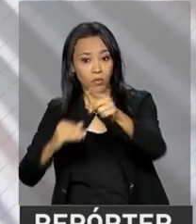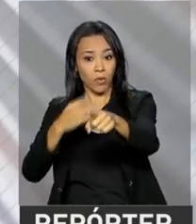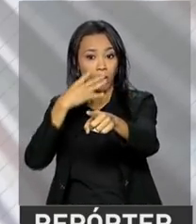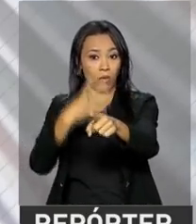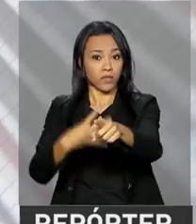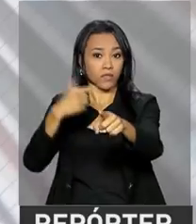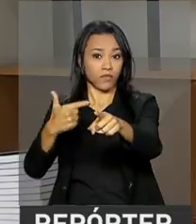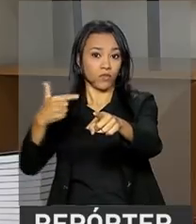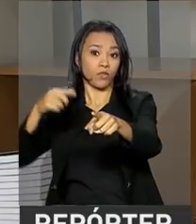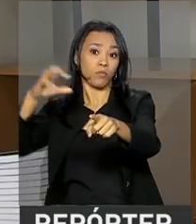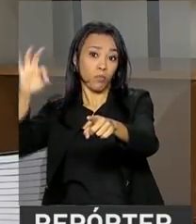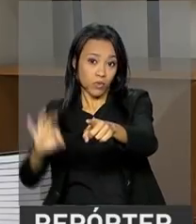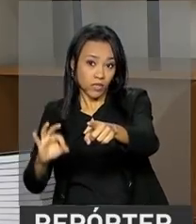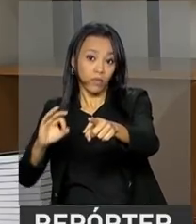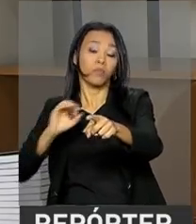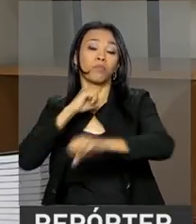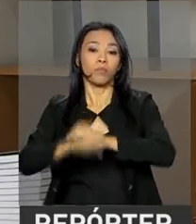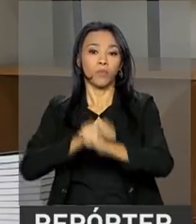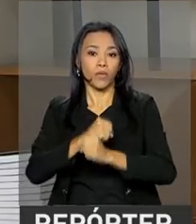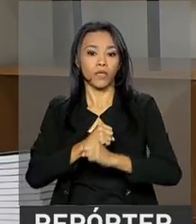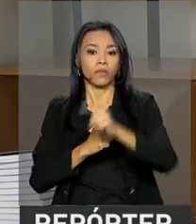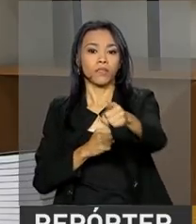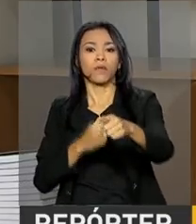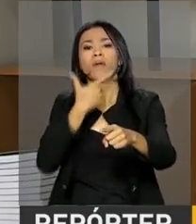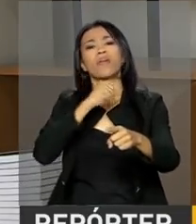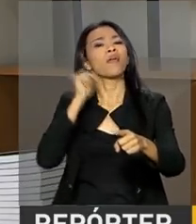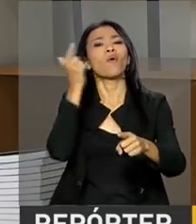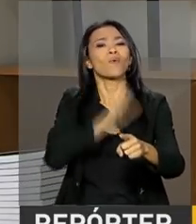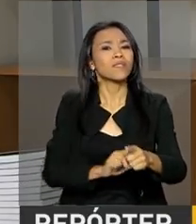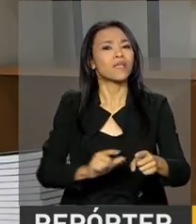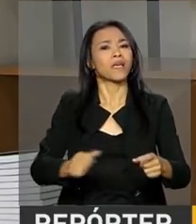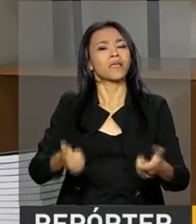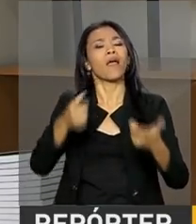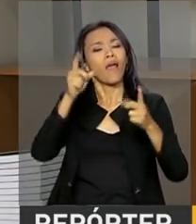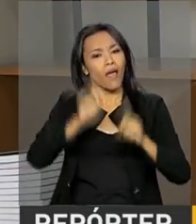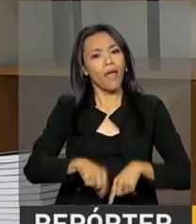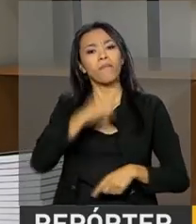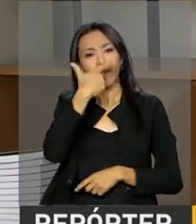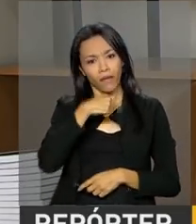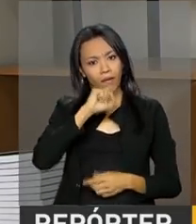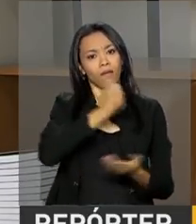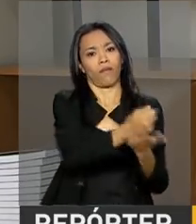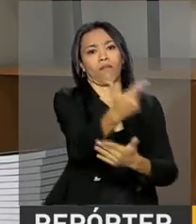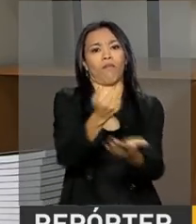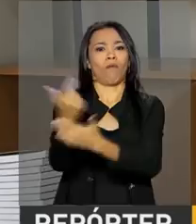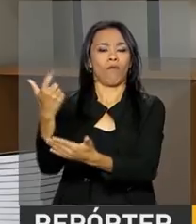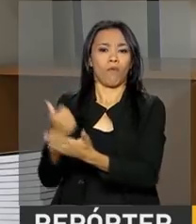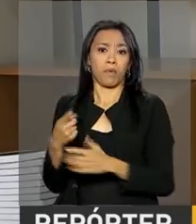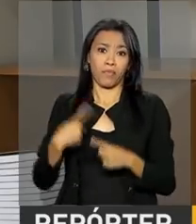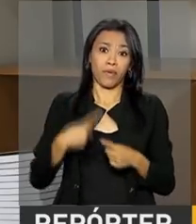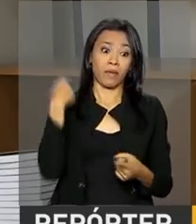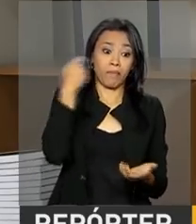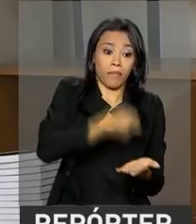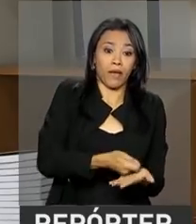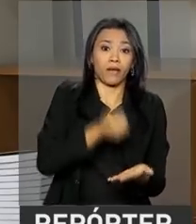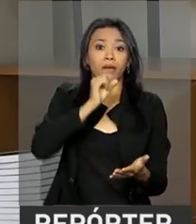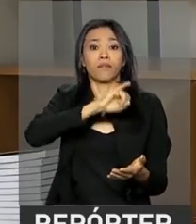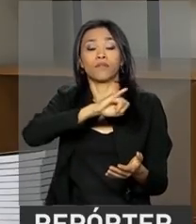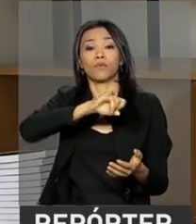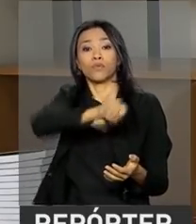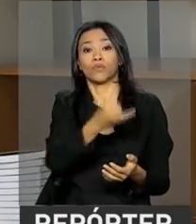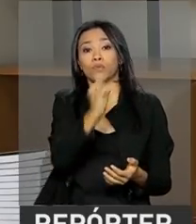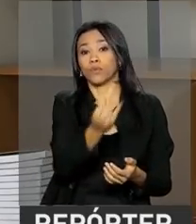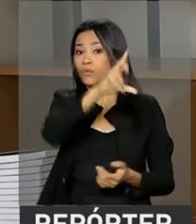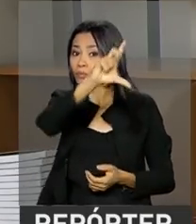422,5% ao ano. O consumidor é que sai ganhando com isso, né? Uma vez que ele, além de estar pagando taxa de juros menores no